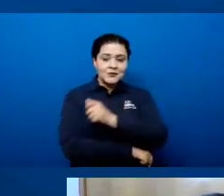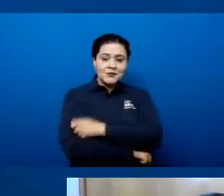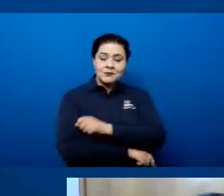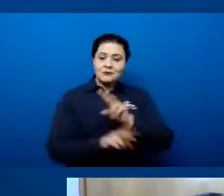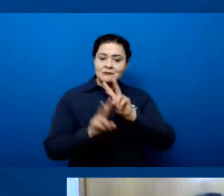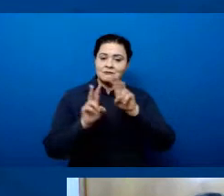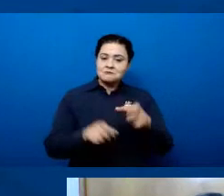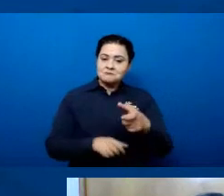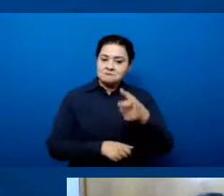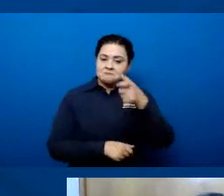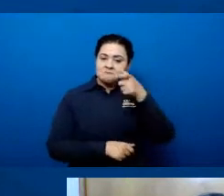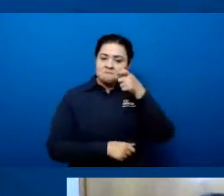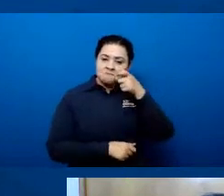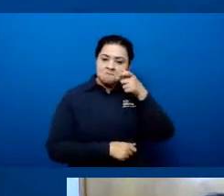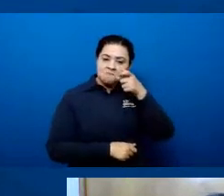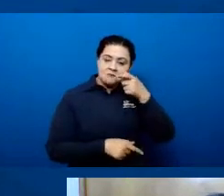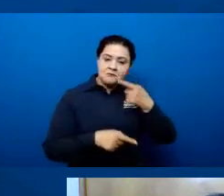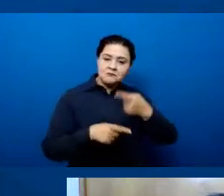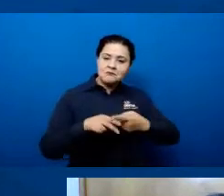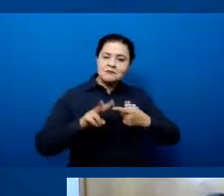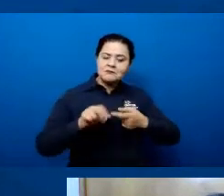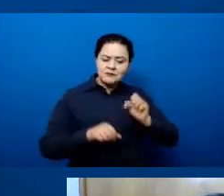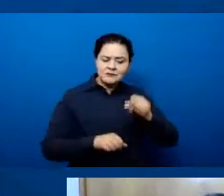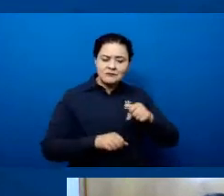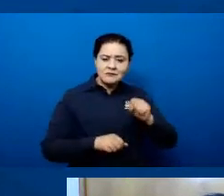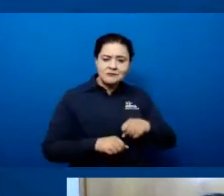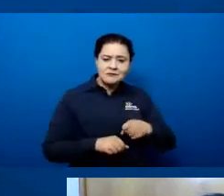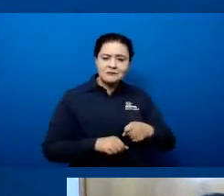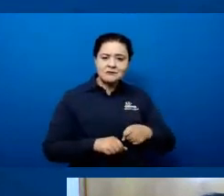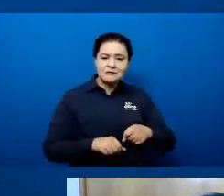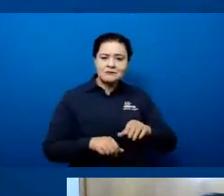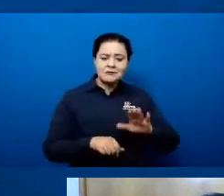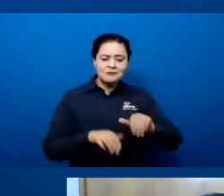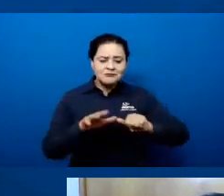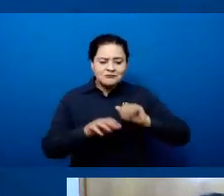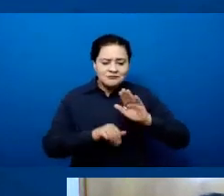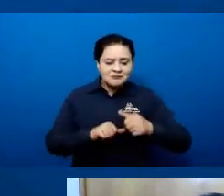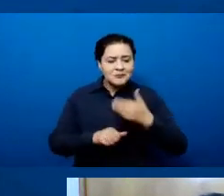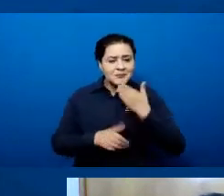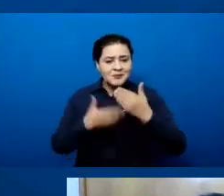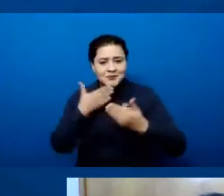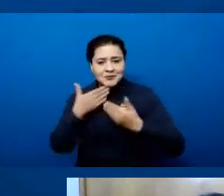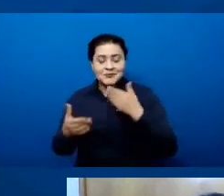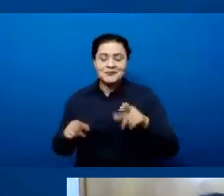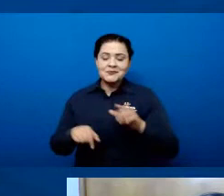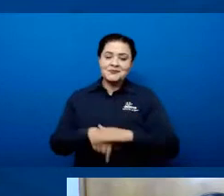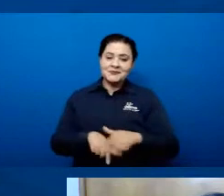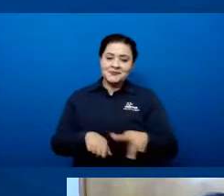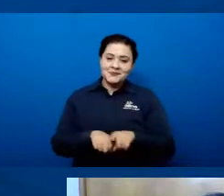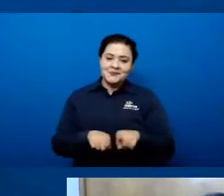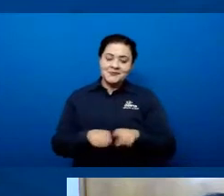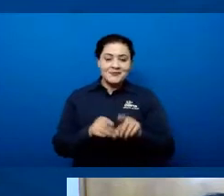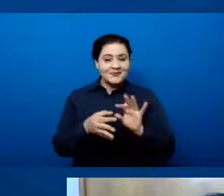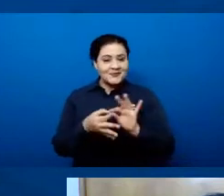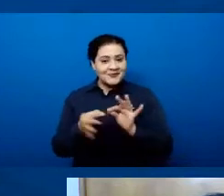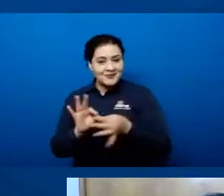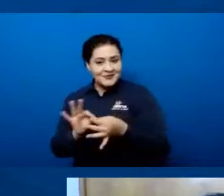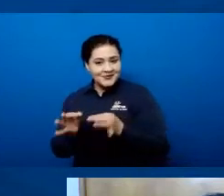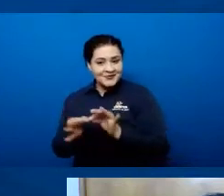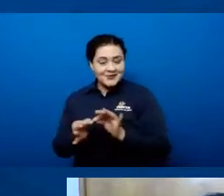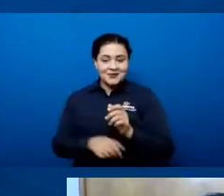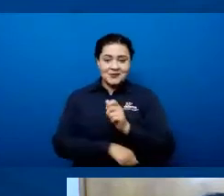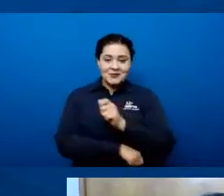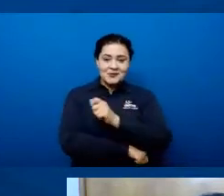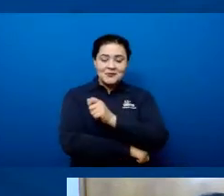muito interessante, e a gente vai, sim, abusar um pouquinho e falar bastante disso, né, com mais detalhes para os alunos